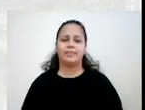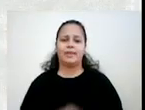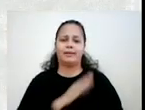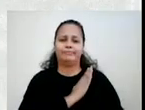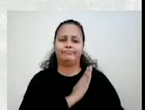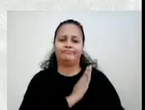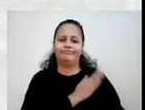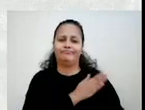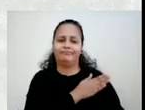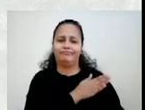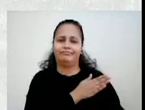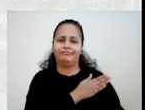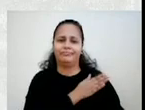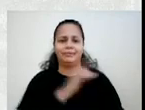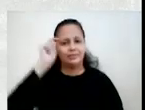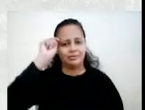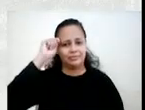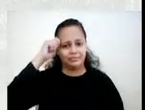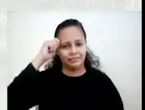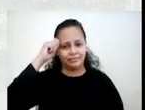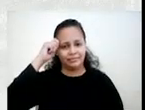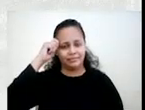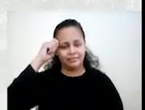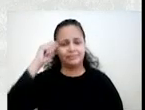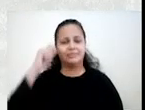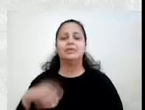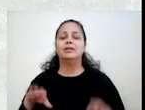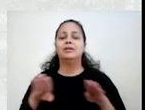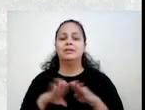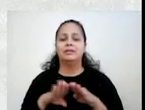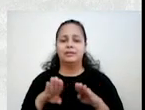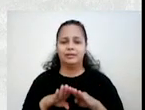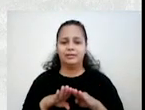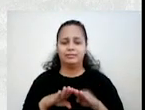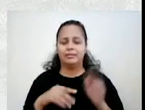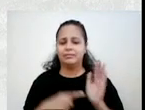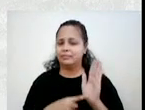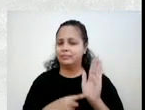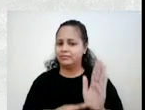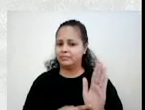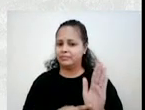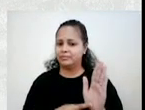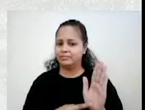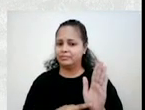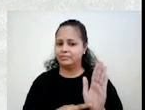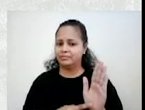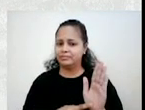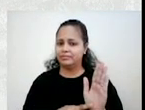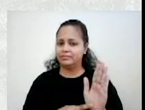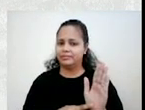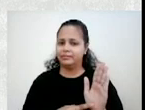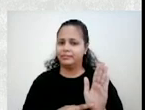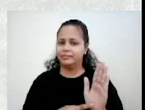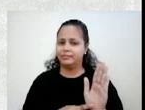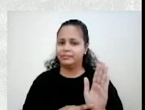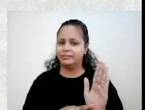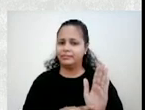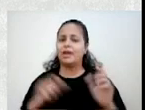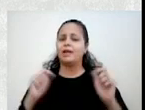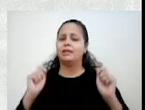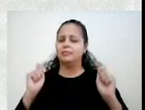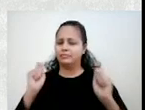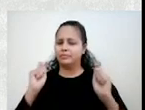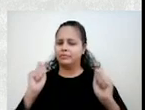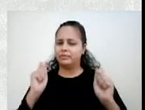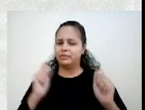A discriminação aos afrodescendentes também se manifestava, né, com uma certa implicância quanto às